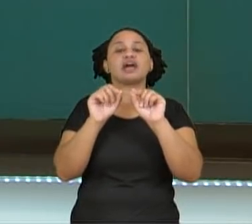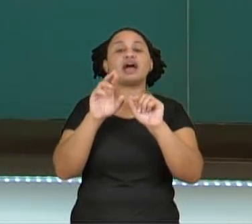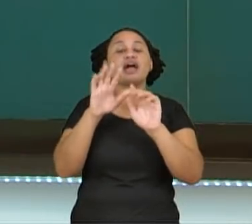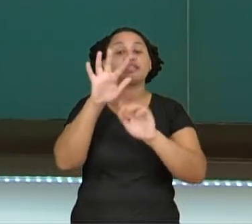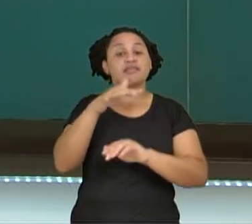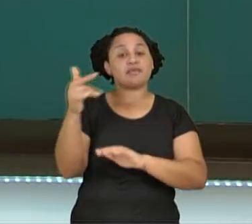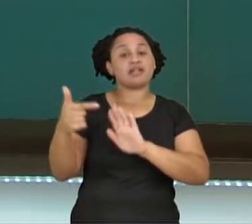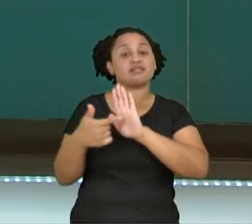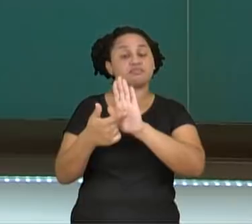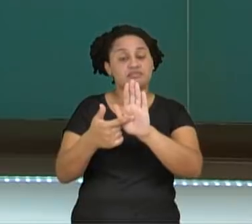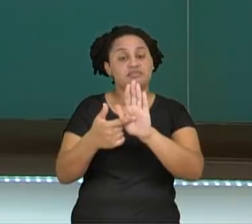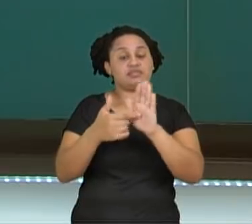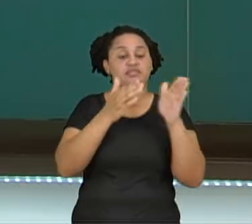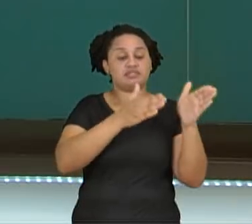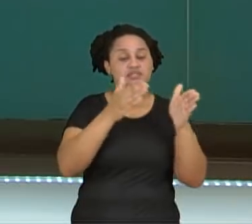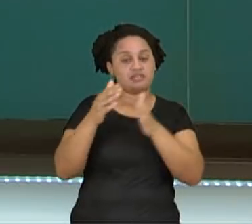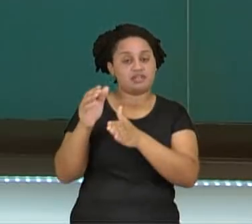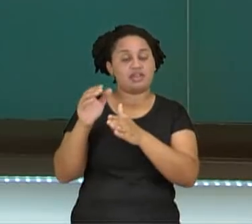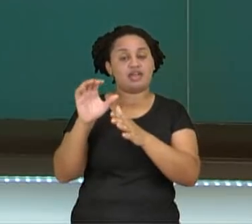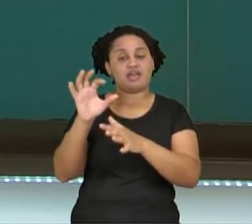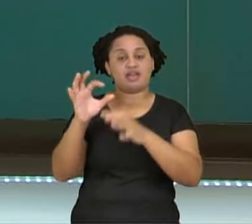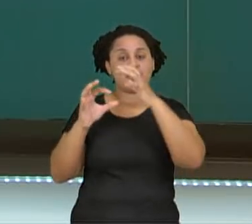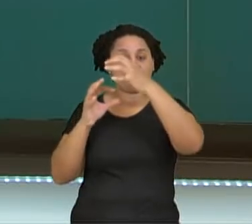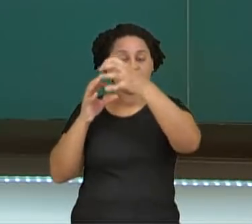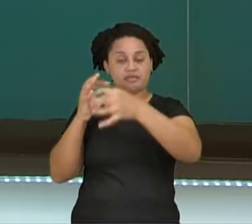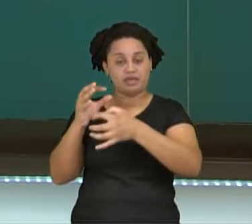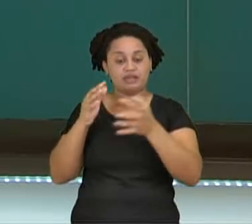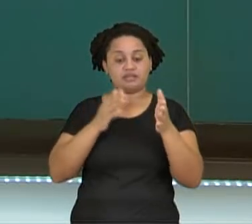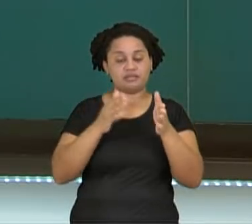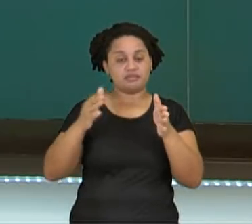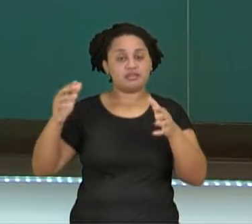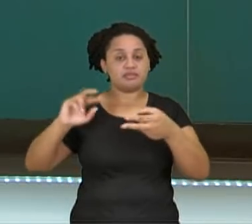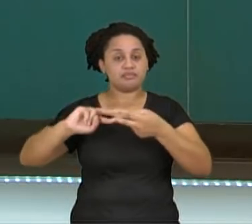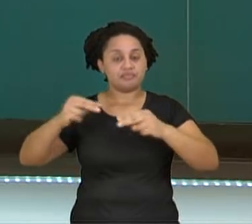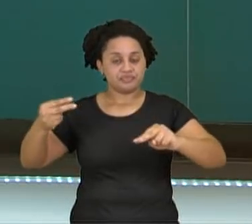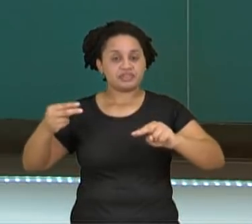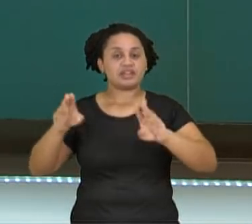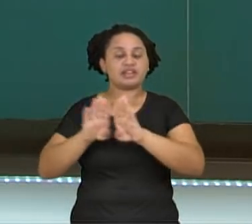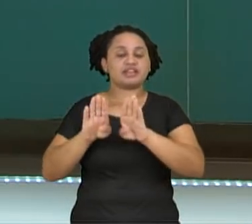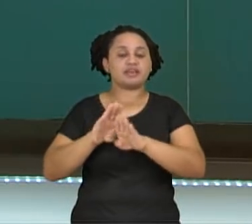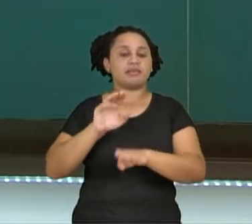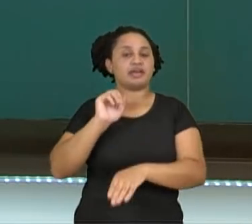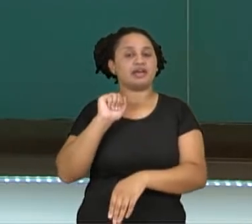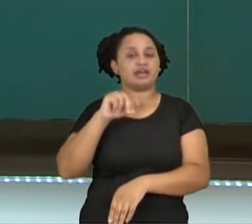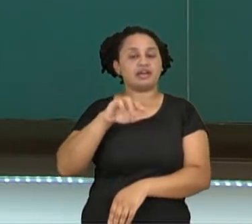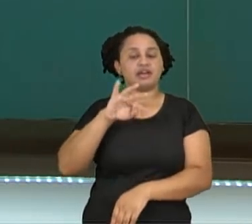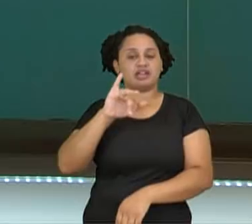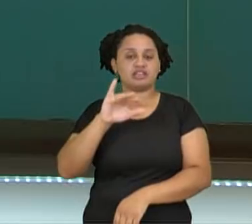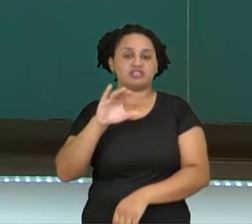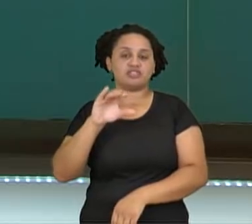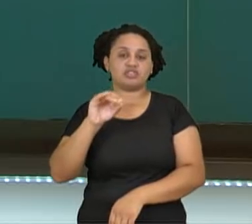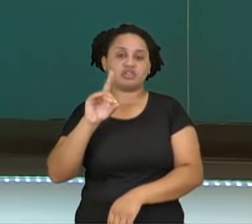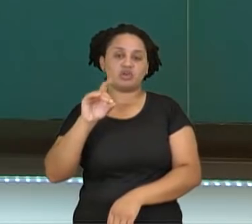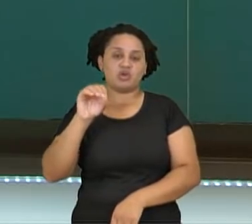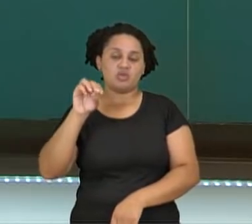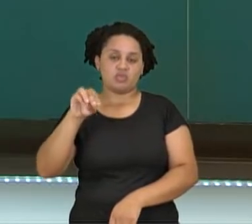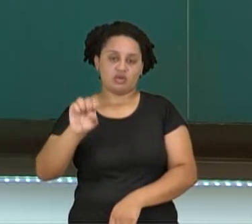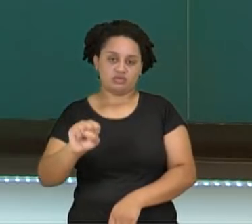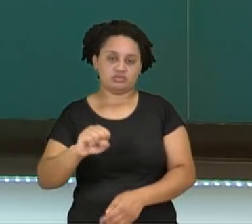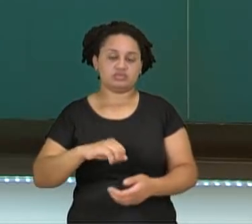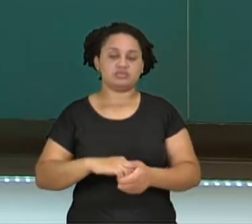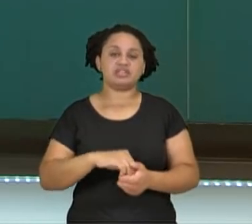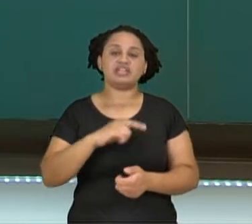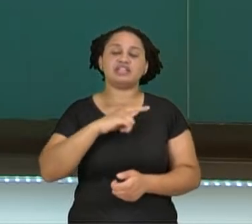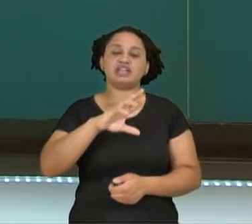representa a sequência de aminoácidos de um trecho de proteína e os respectivos anticódons. Então, para a gente, o que interessa está aqui, ó, o trecho do